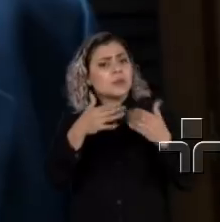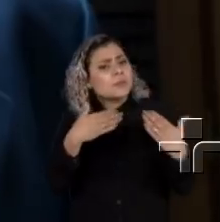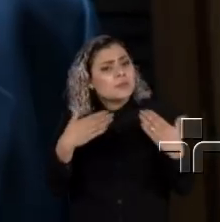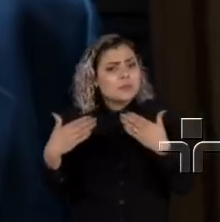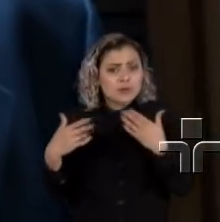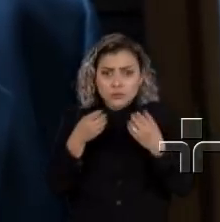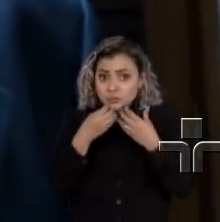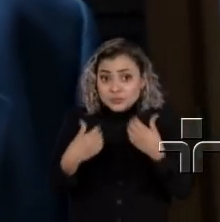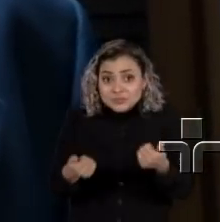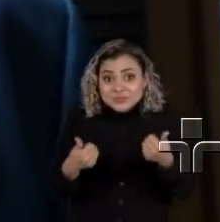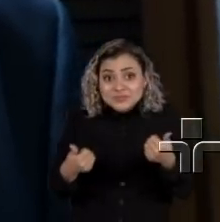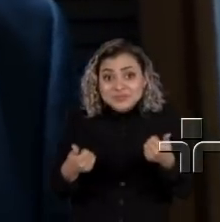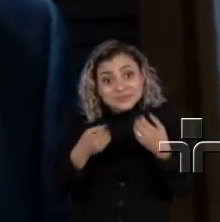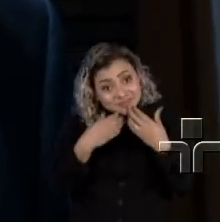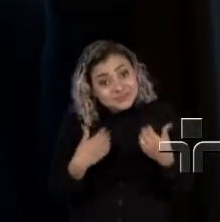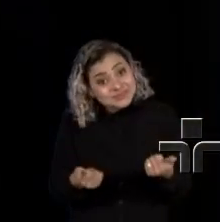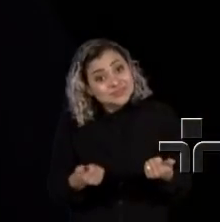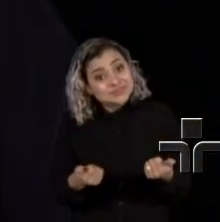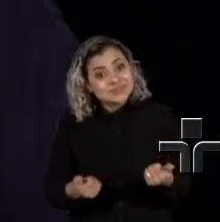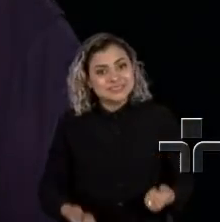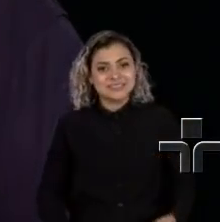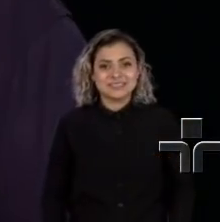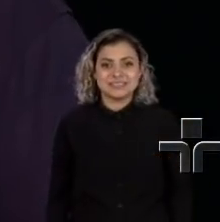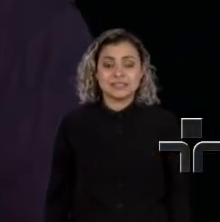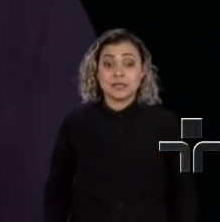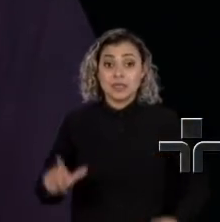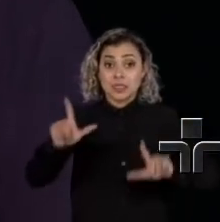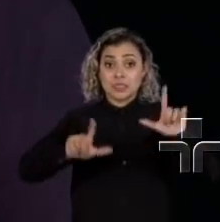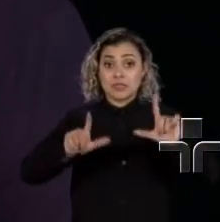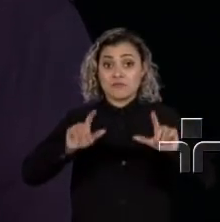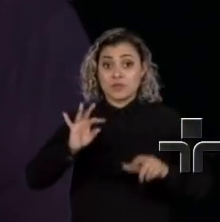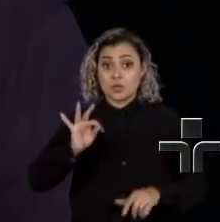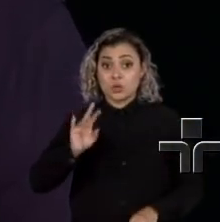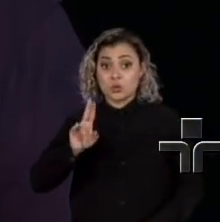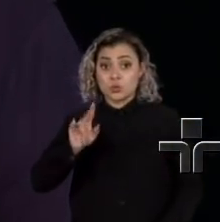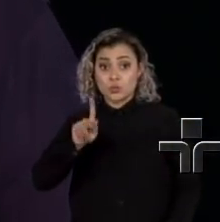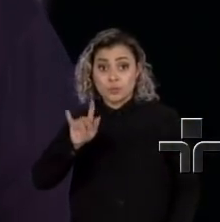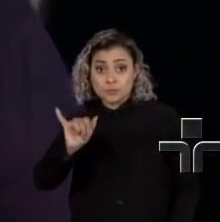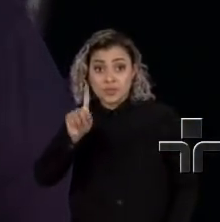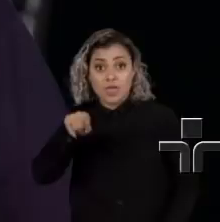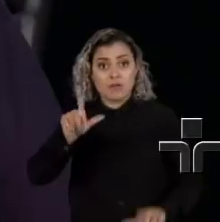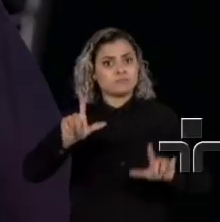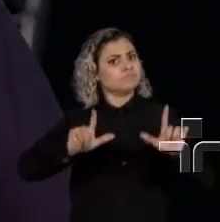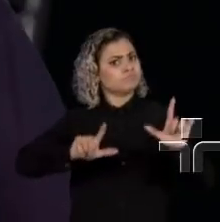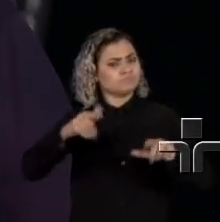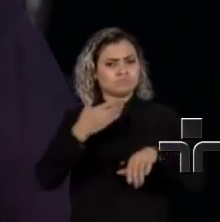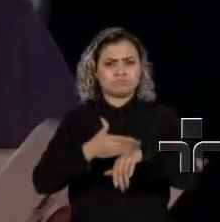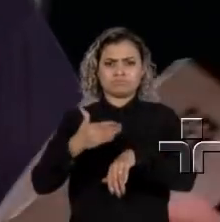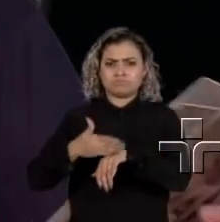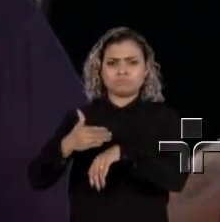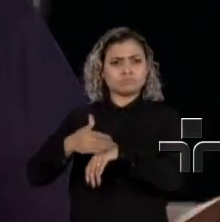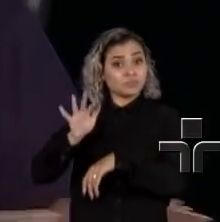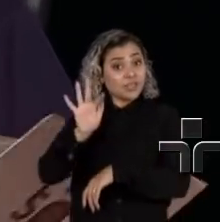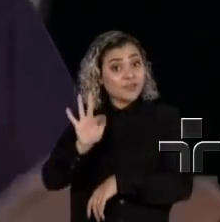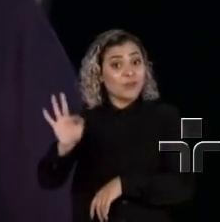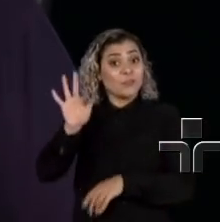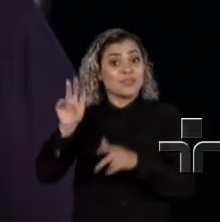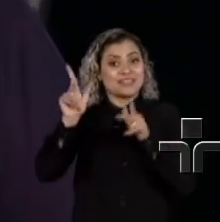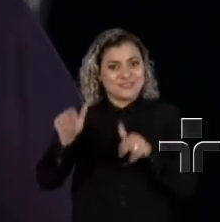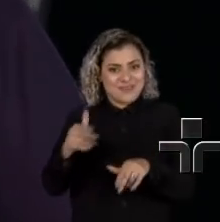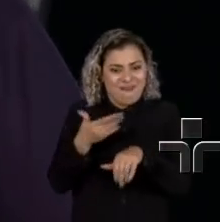tudo bem? Eu tirei uma foto que tiraram, eu lembro. TV Tupi foi uma verdadeira escola, né? Foi. Era uma faculdade de...